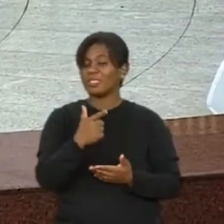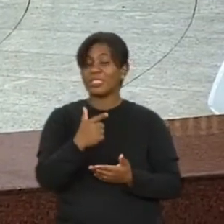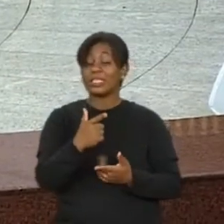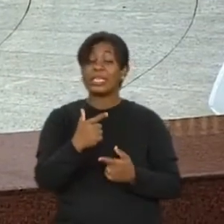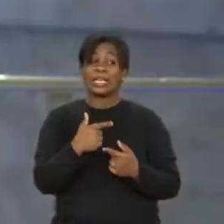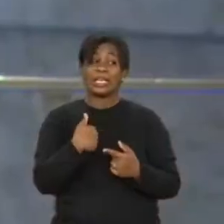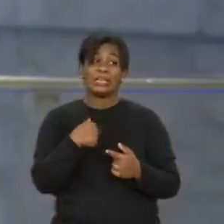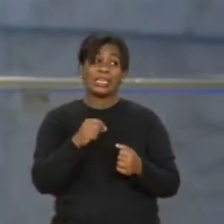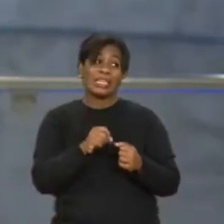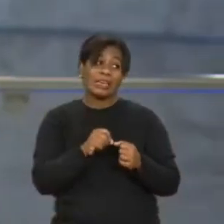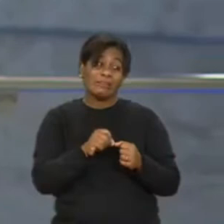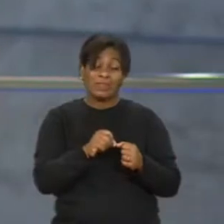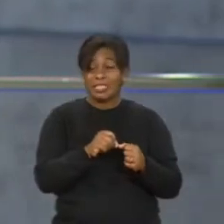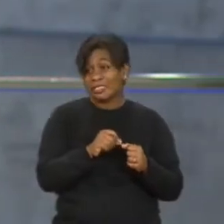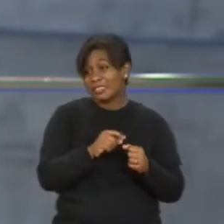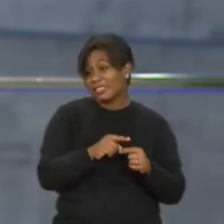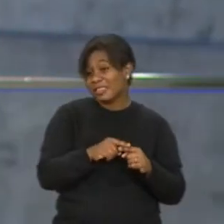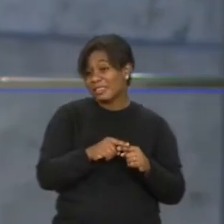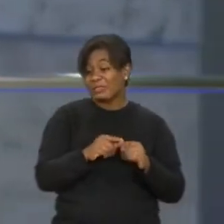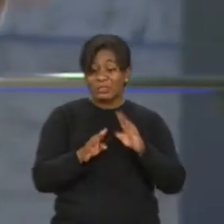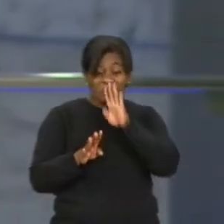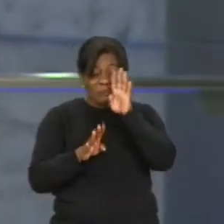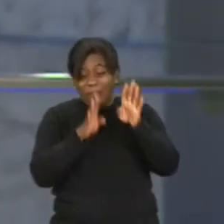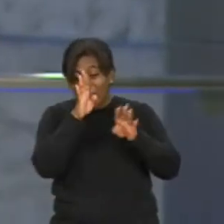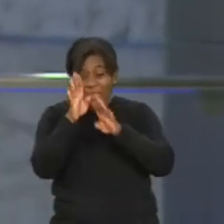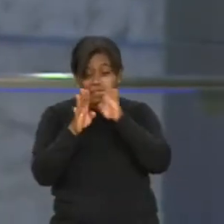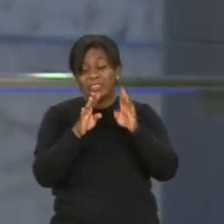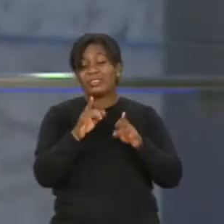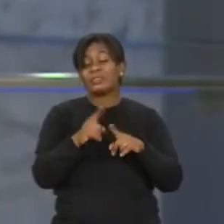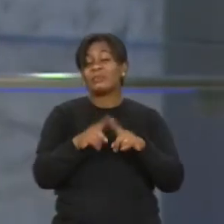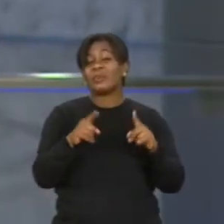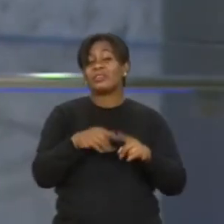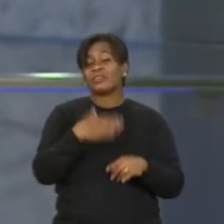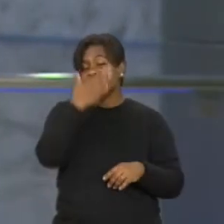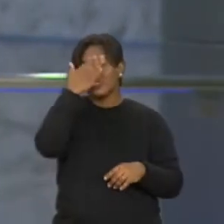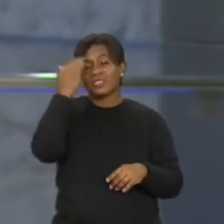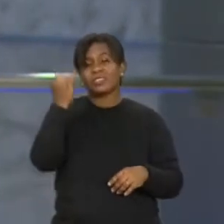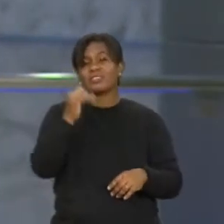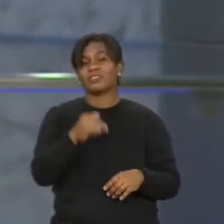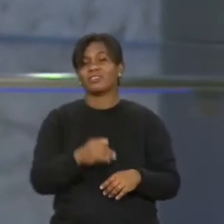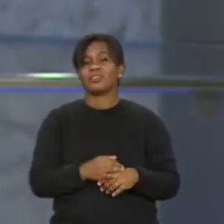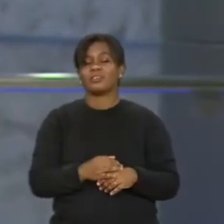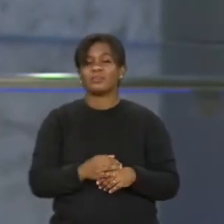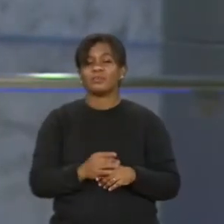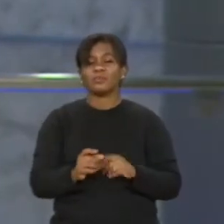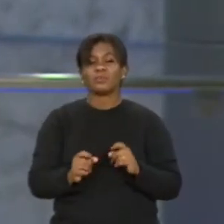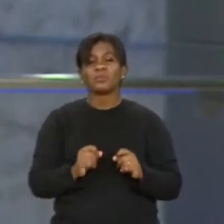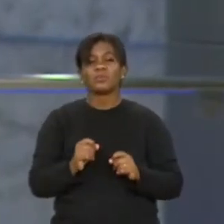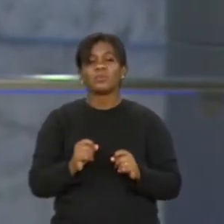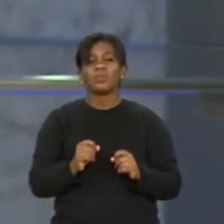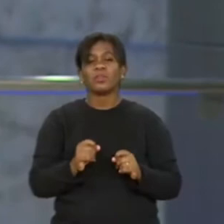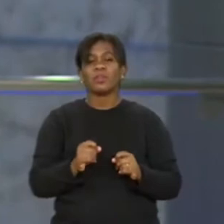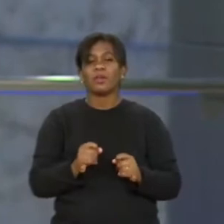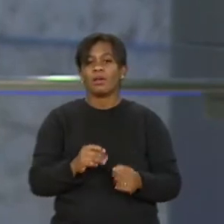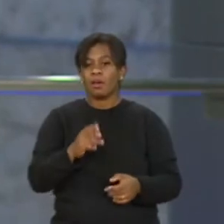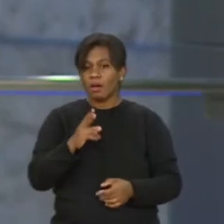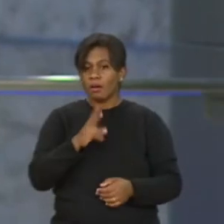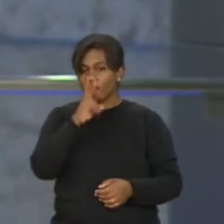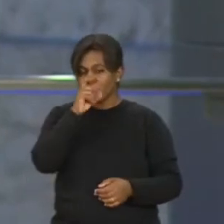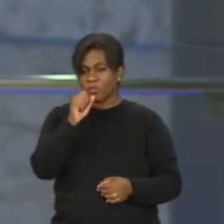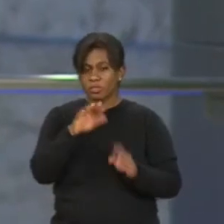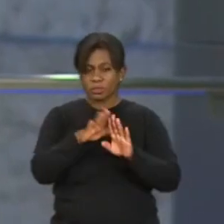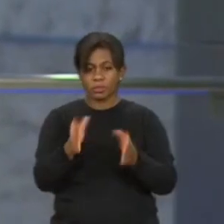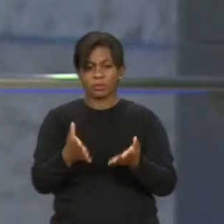forma religiosa, mas eu estava esquecendo da força do altar. Ontem eu coloquei a foto de um cavalo preso numa cadeira plástica. Se